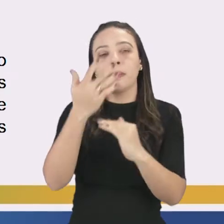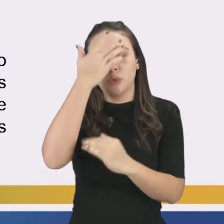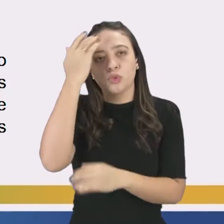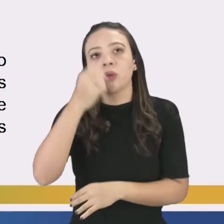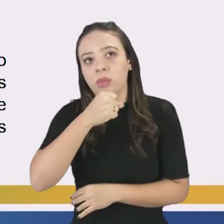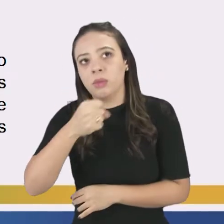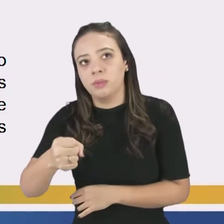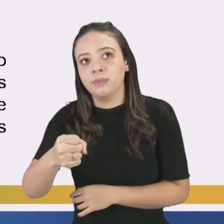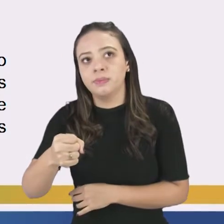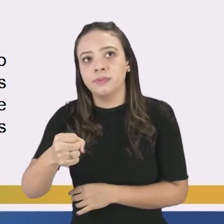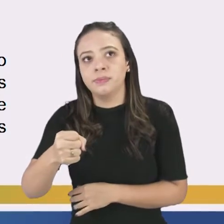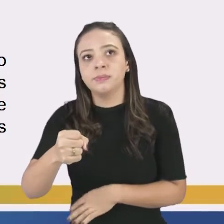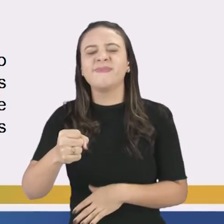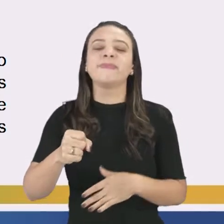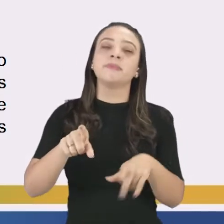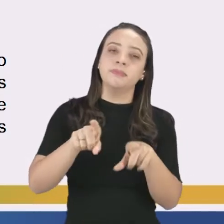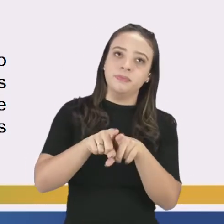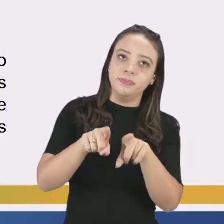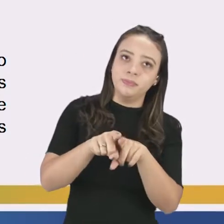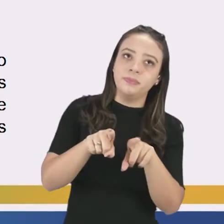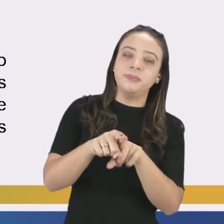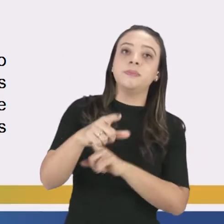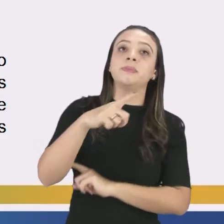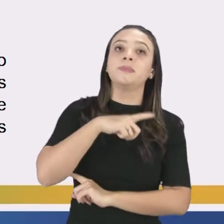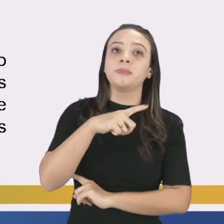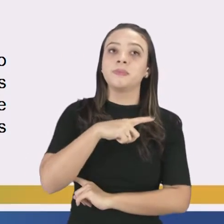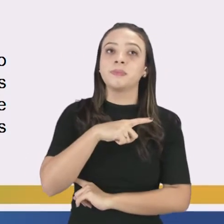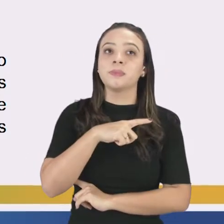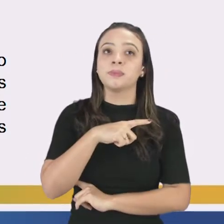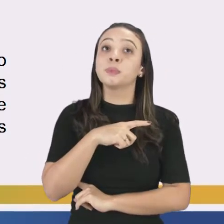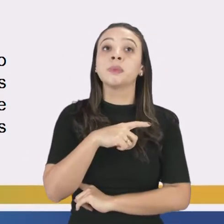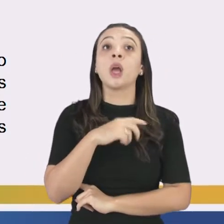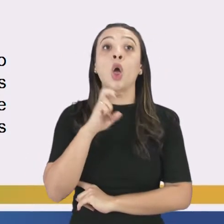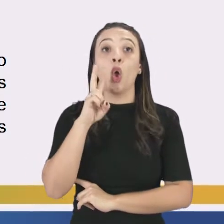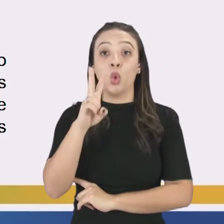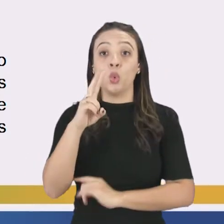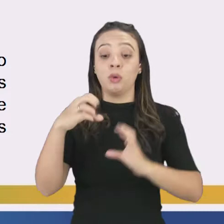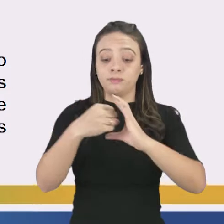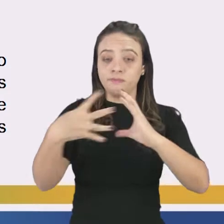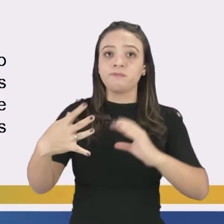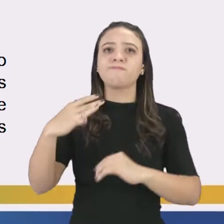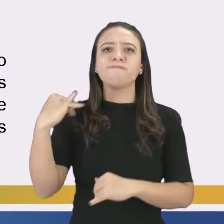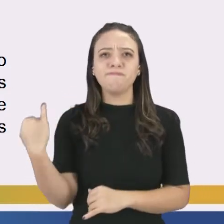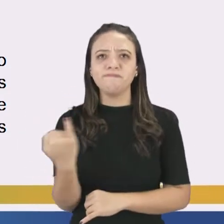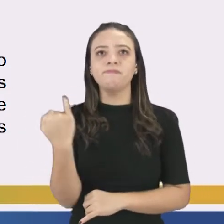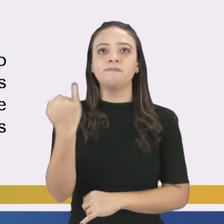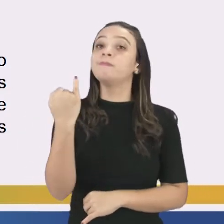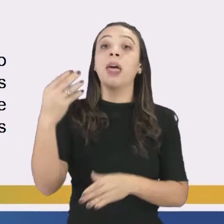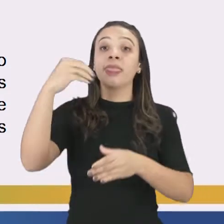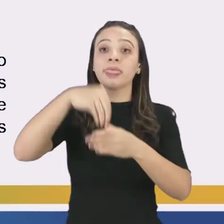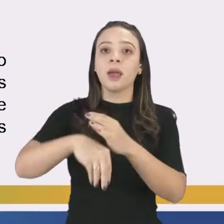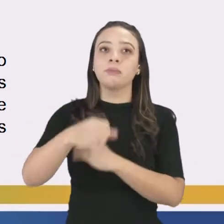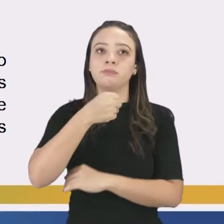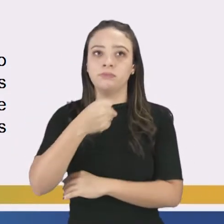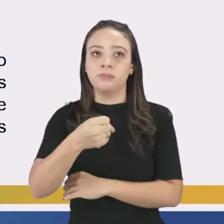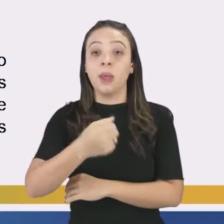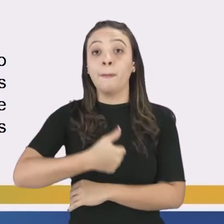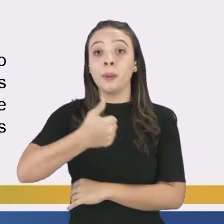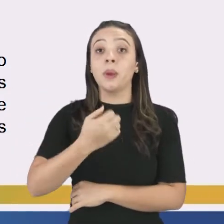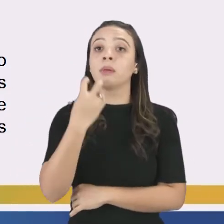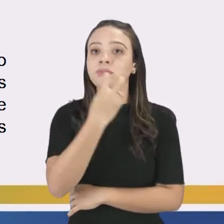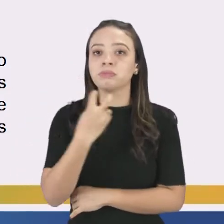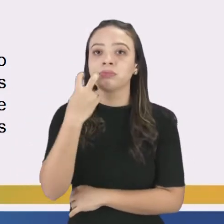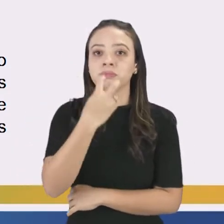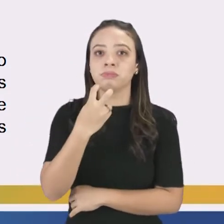entrevistado. E aí, nós temos características fundamentais dentro dessa entrevista. Primeiro, a